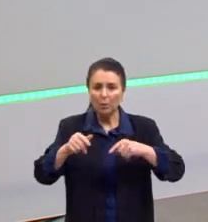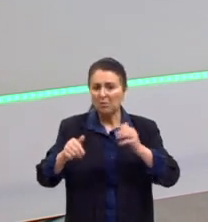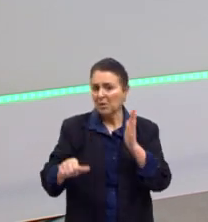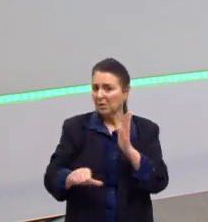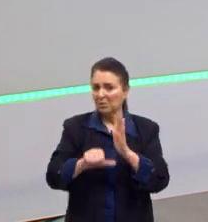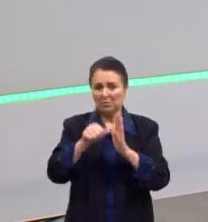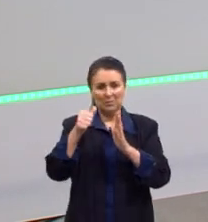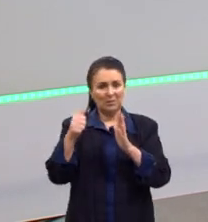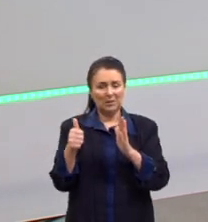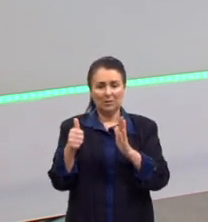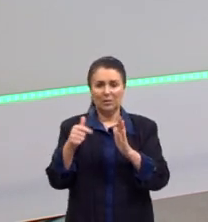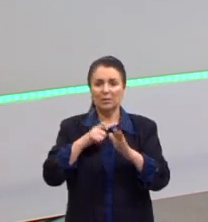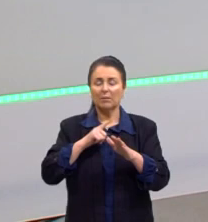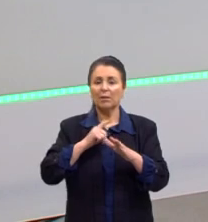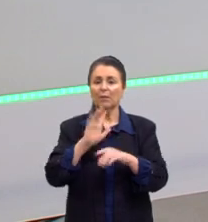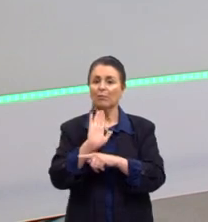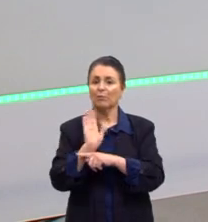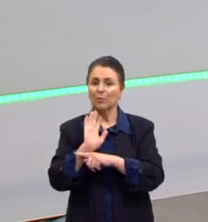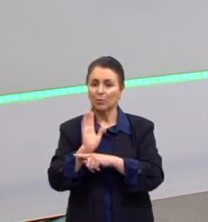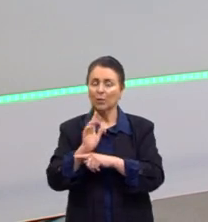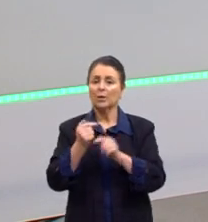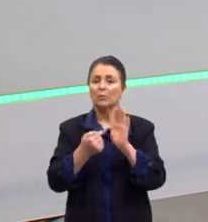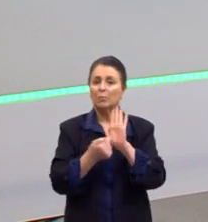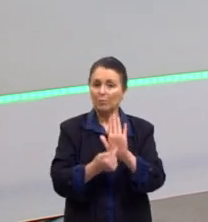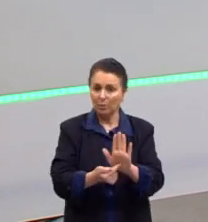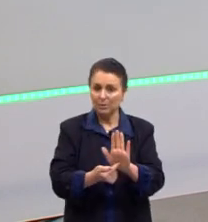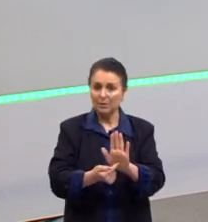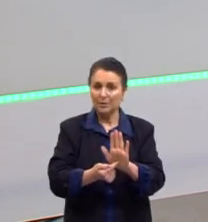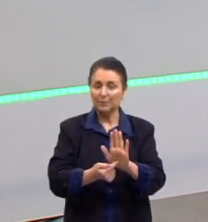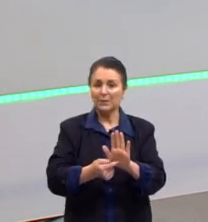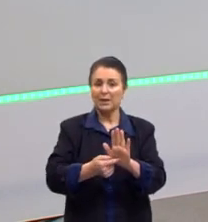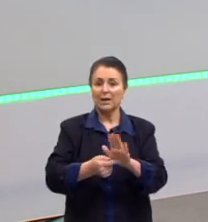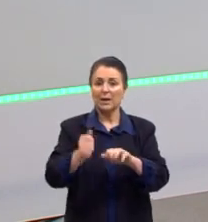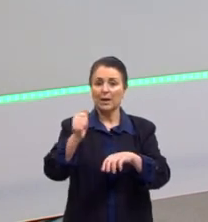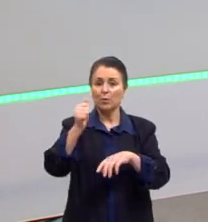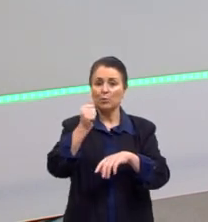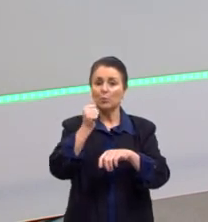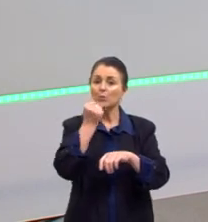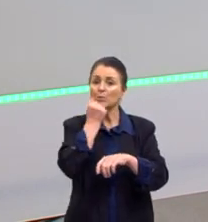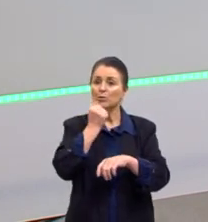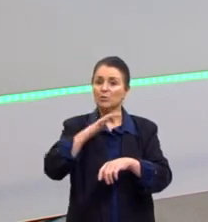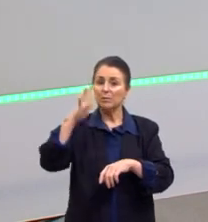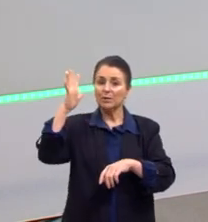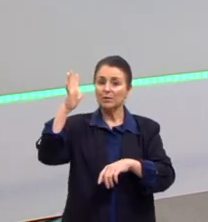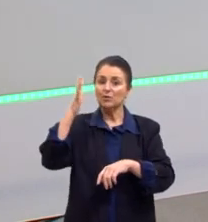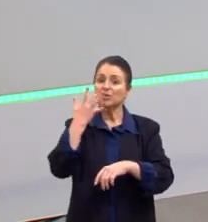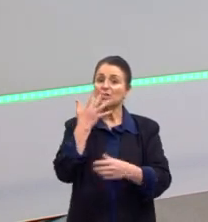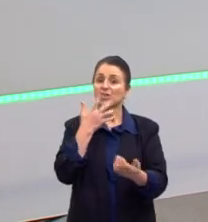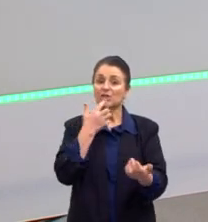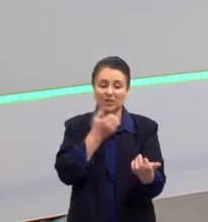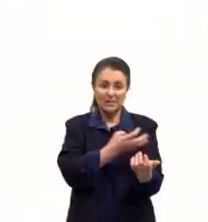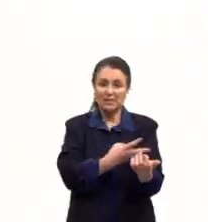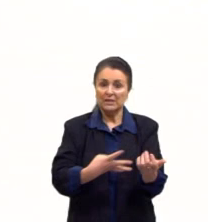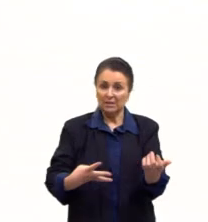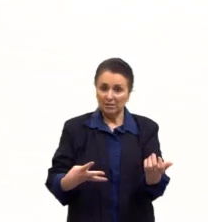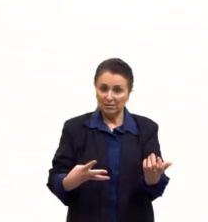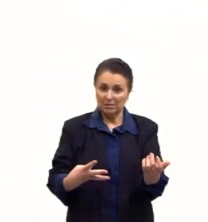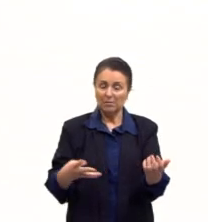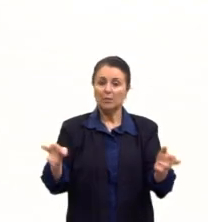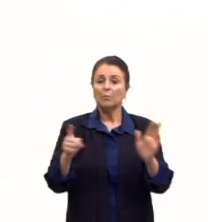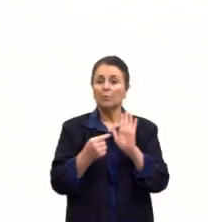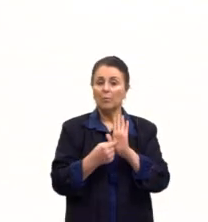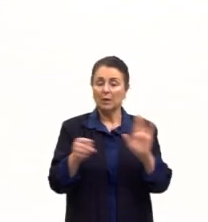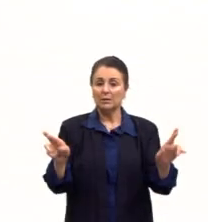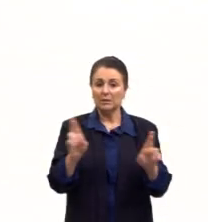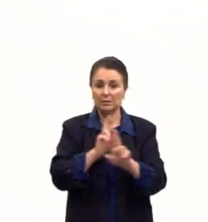plano tem filmes que mostram isso um dos filmes é Diamante de Sangue Por Exemplo né mostra essa relação entre